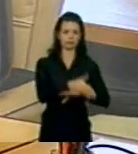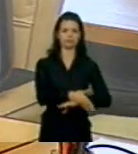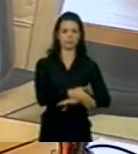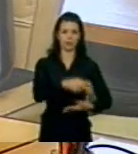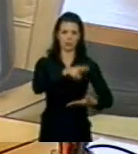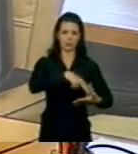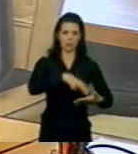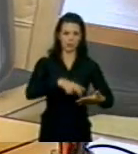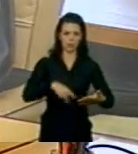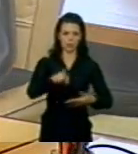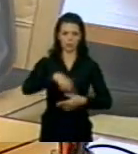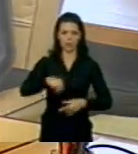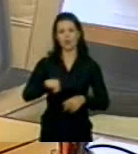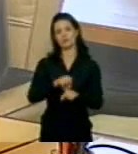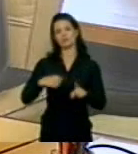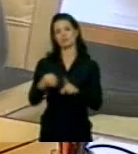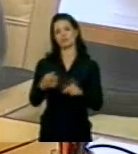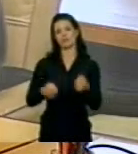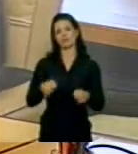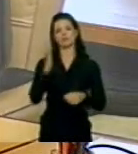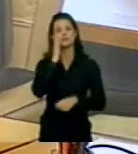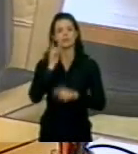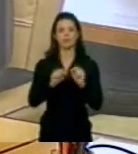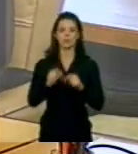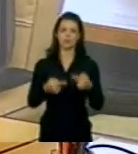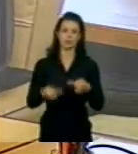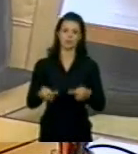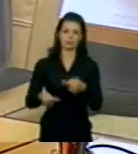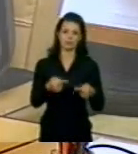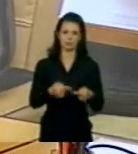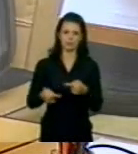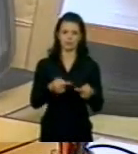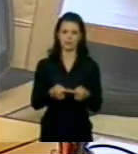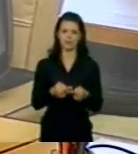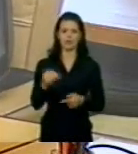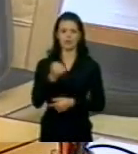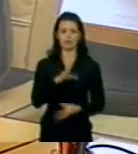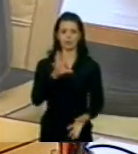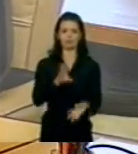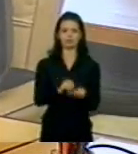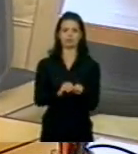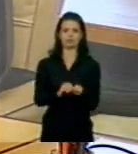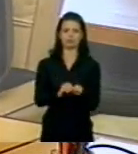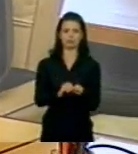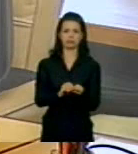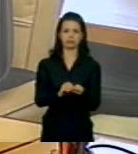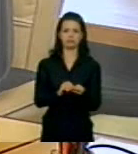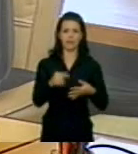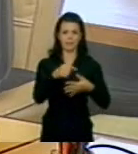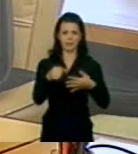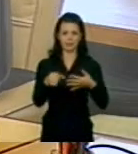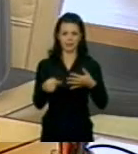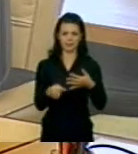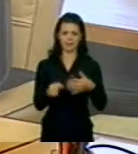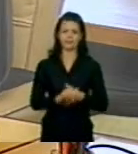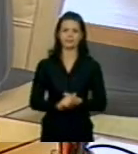está a se discutir. Sem embargo, parece-me fundamental sintetizá-lo nos seguintes termos.